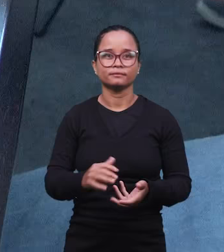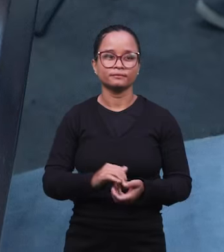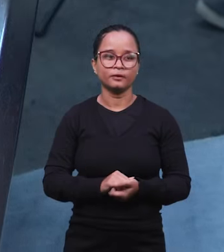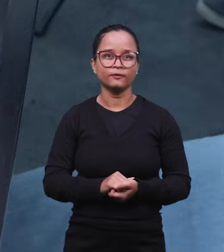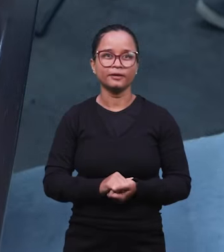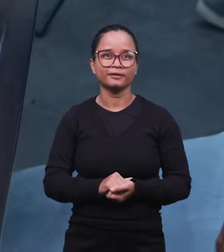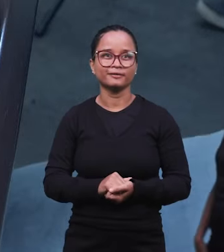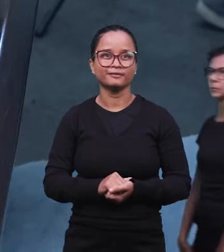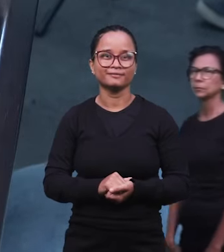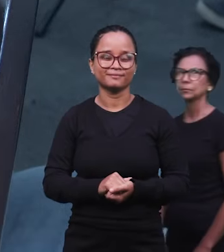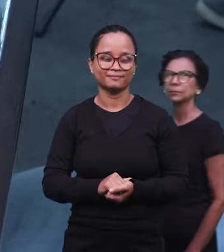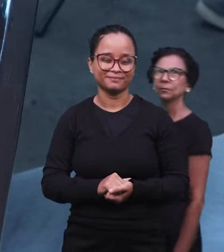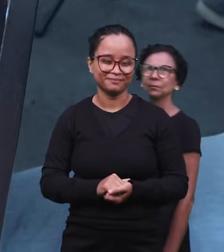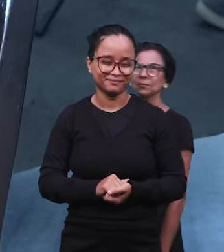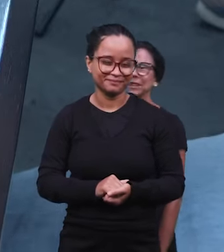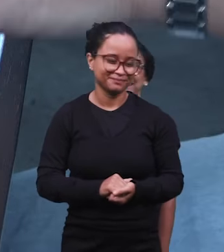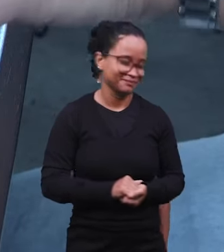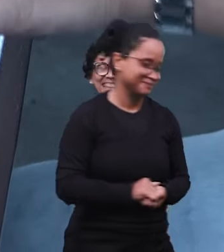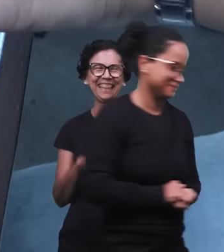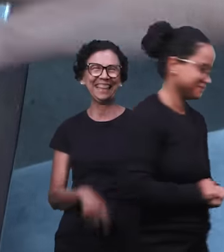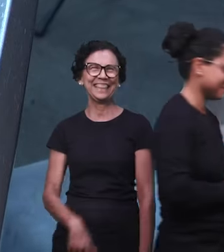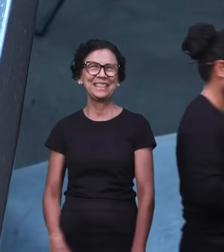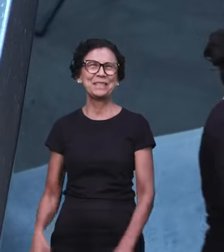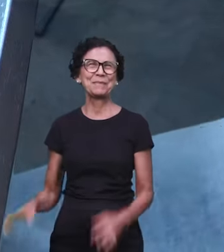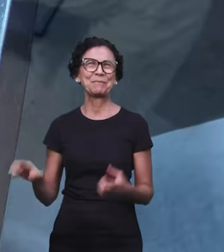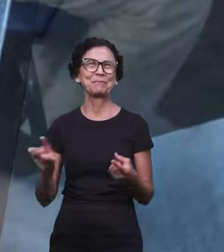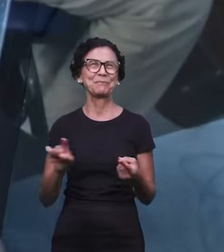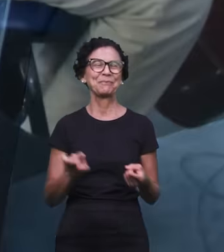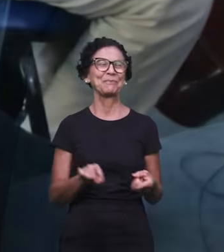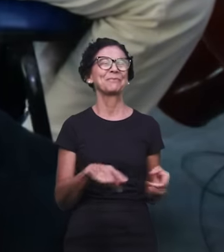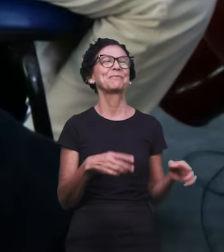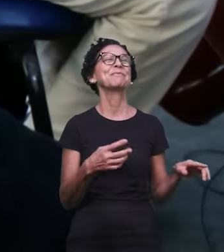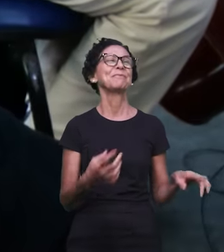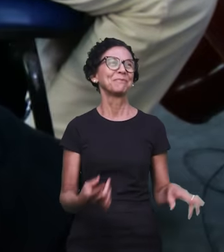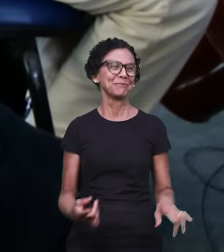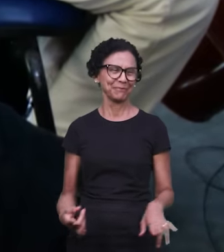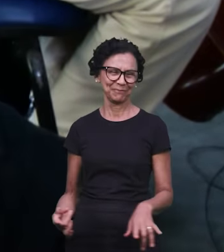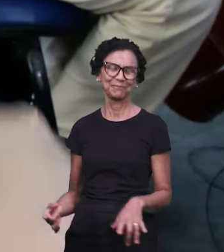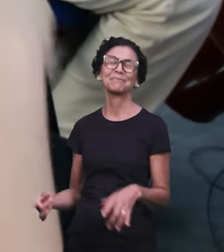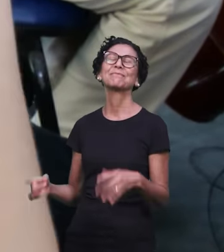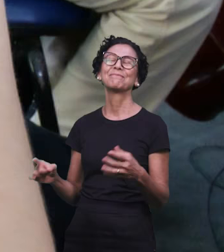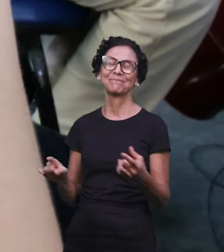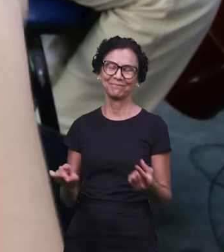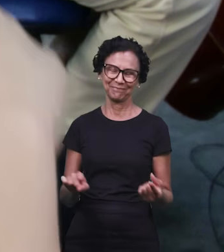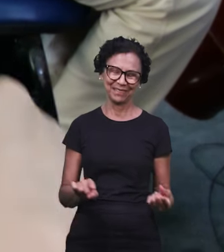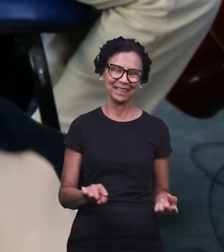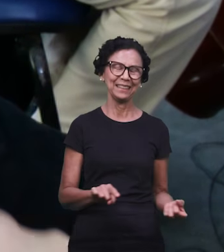Livre